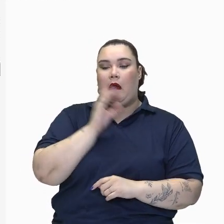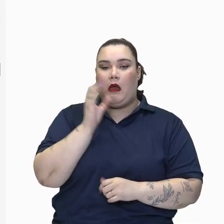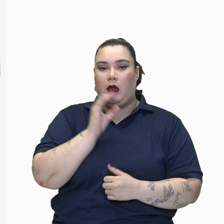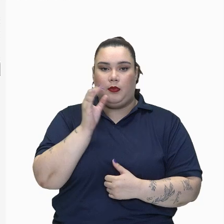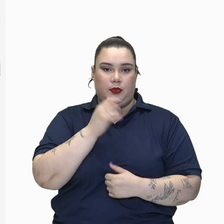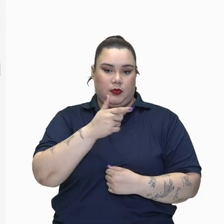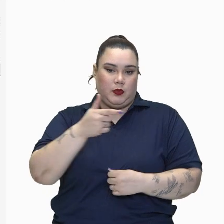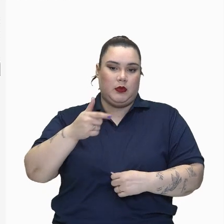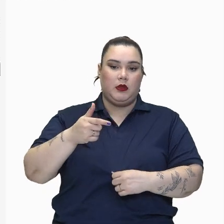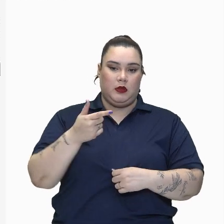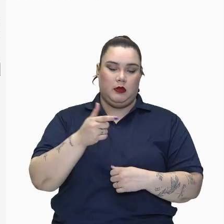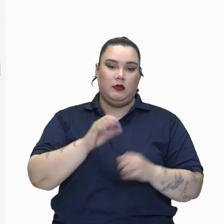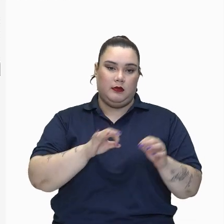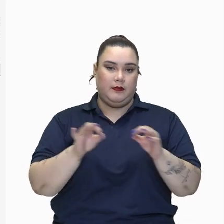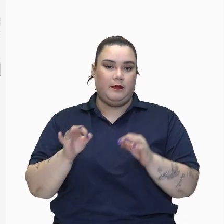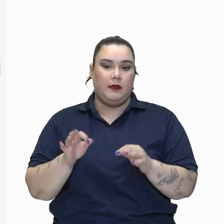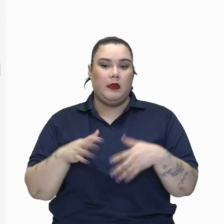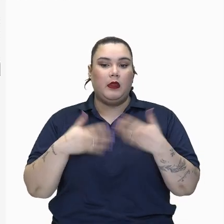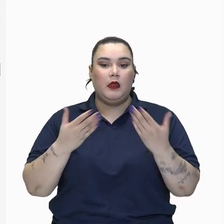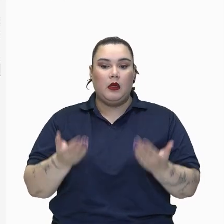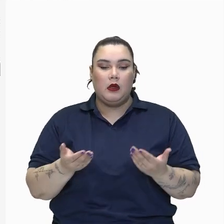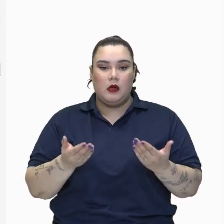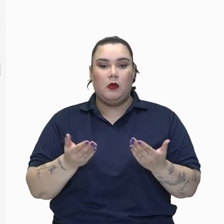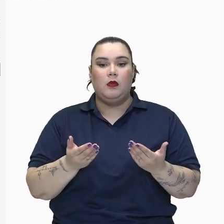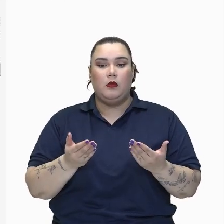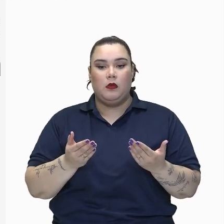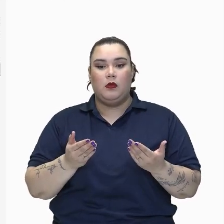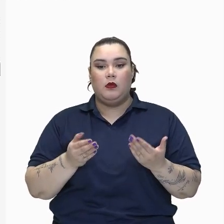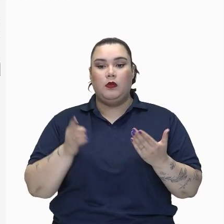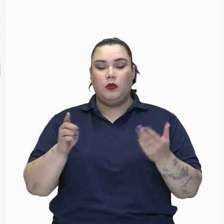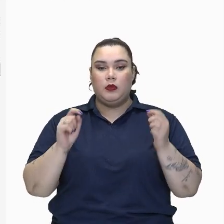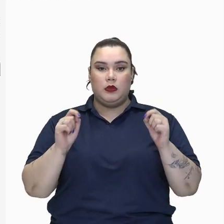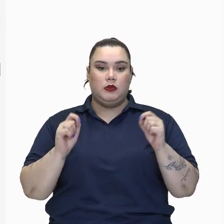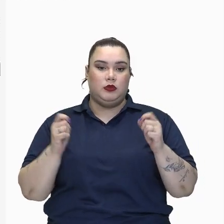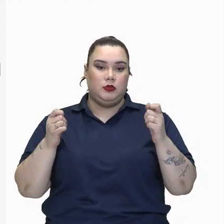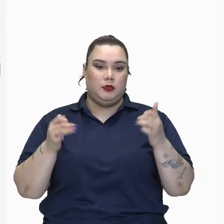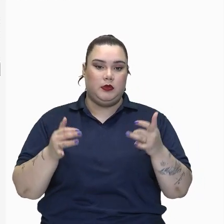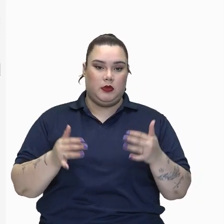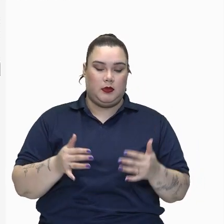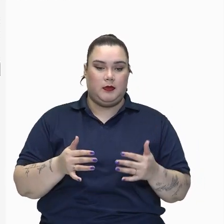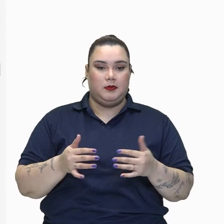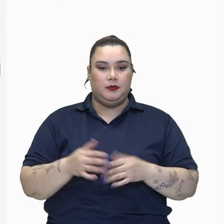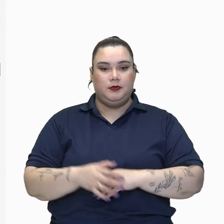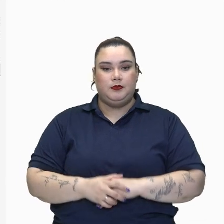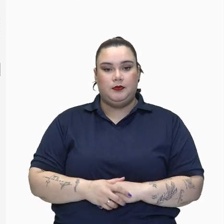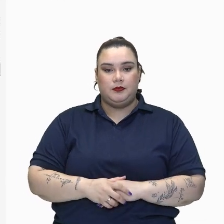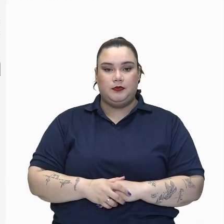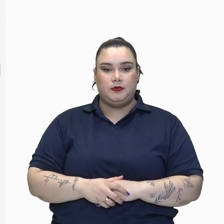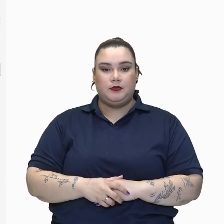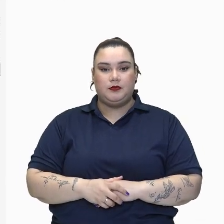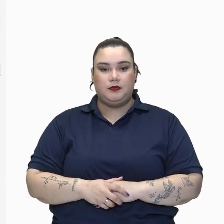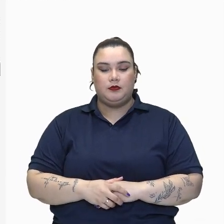acelerada. Então, a tendência atual que se vê né,